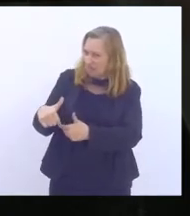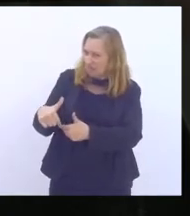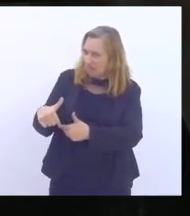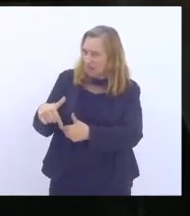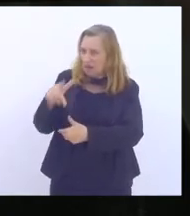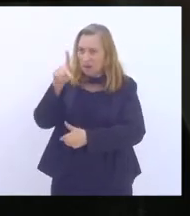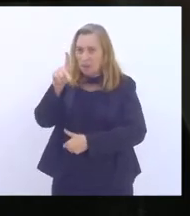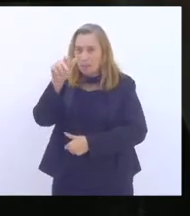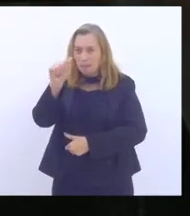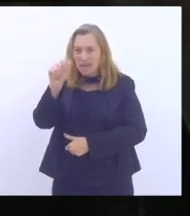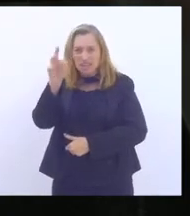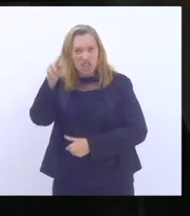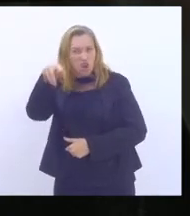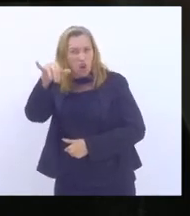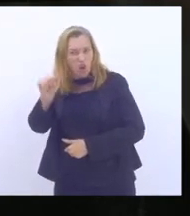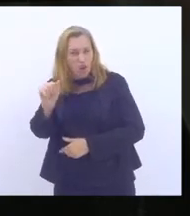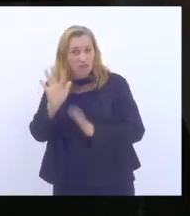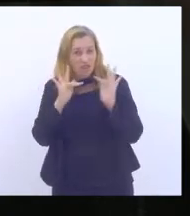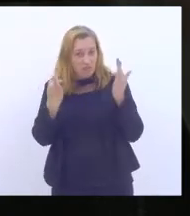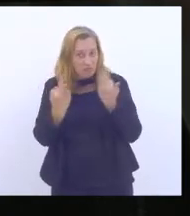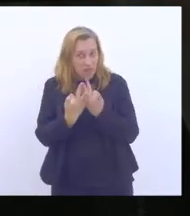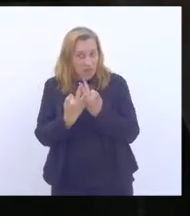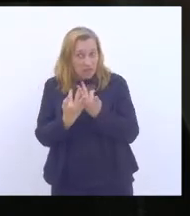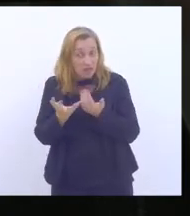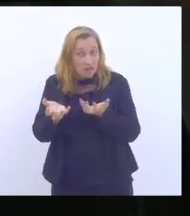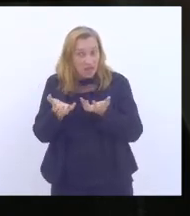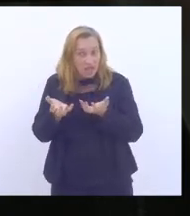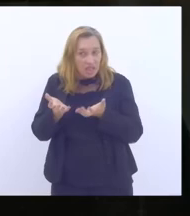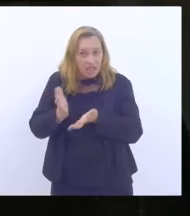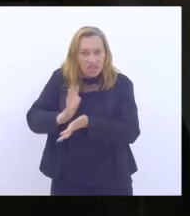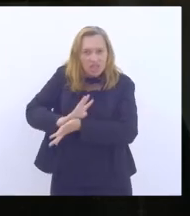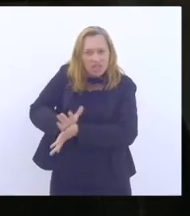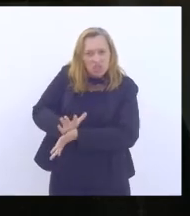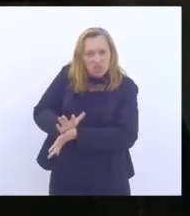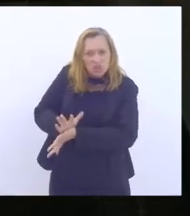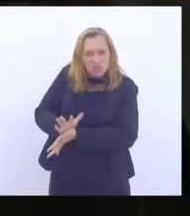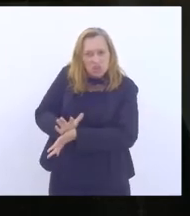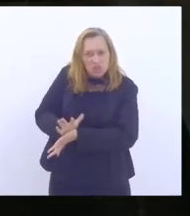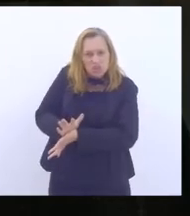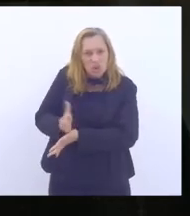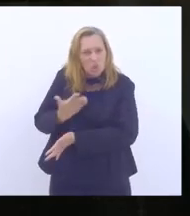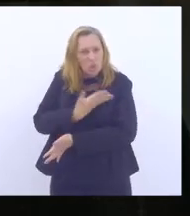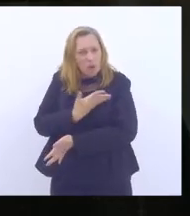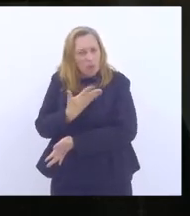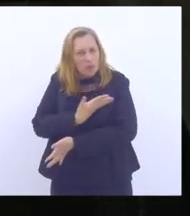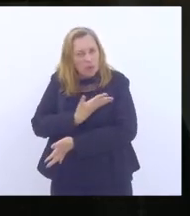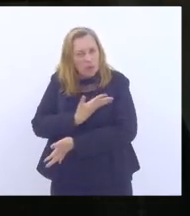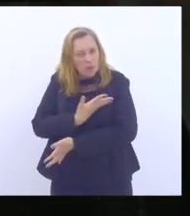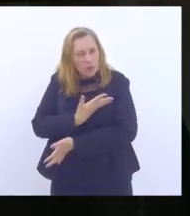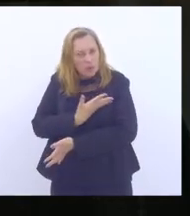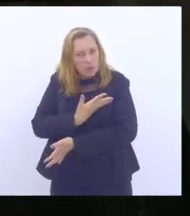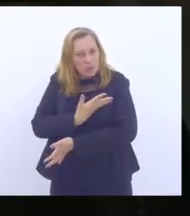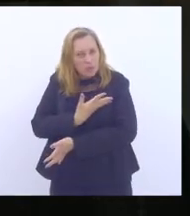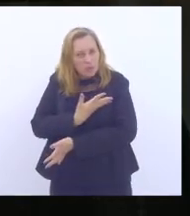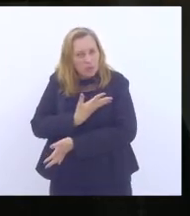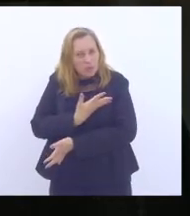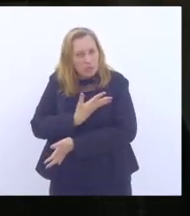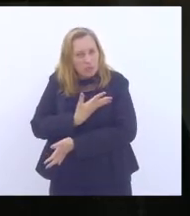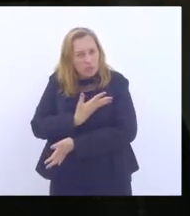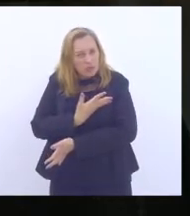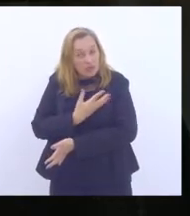patriota família querer destruir um colega dia